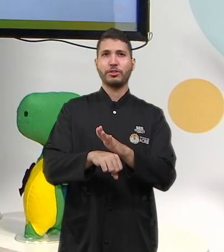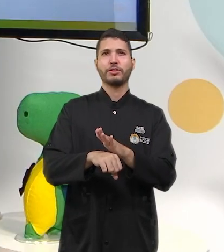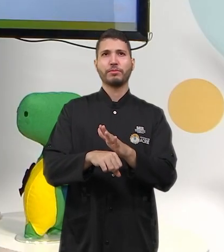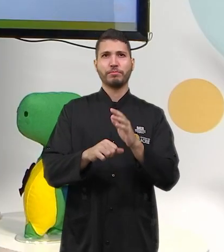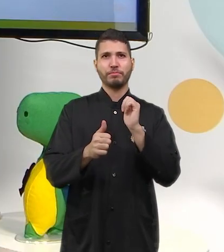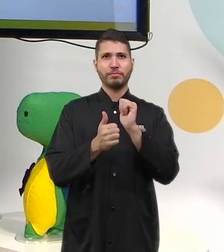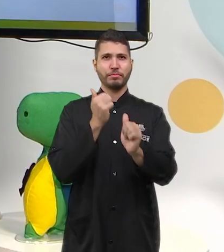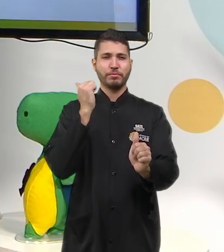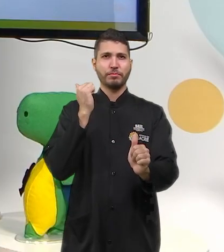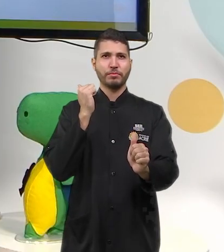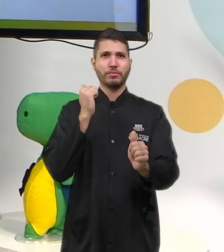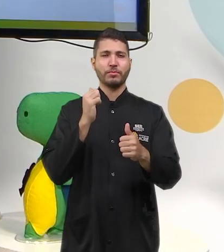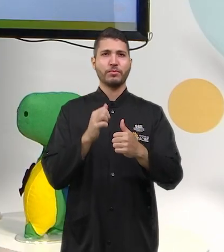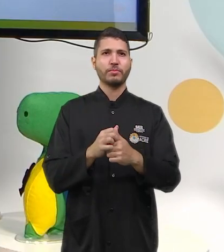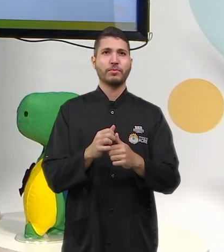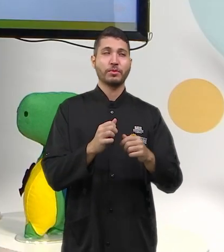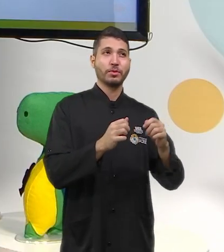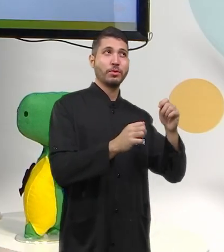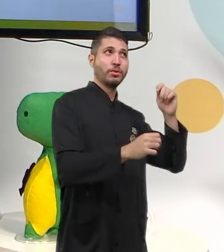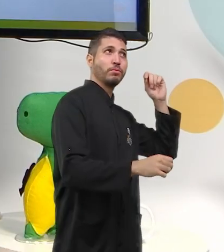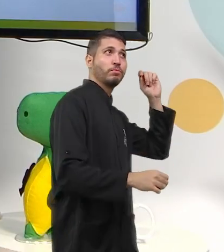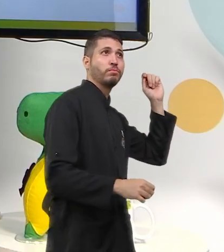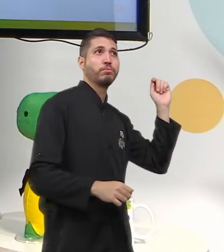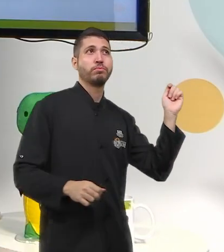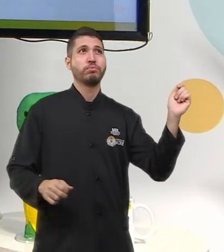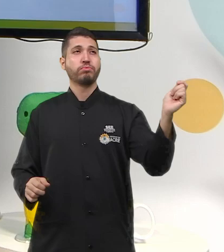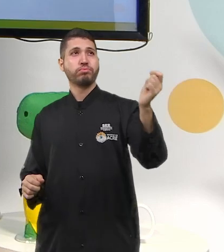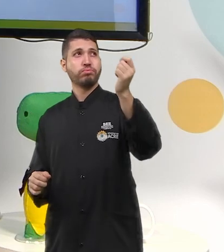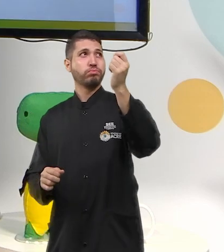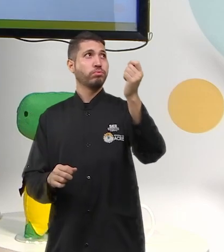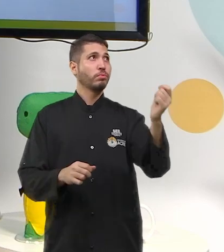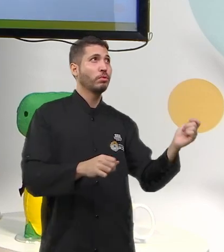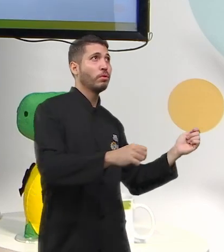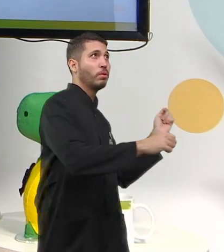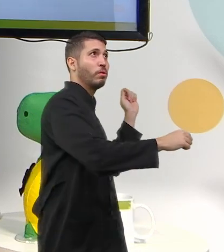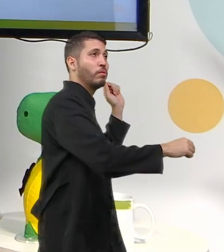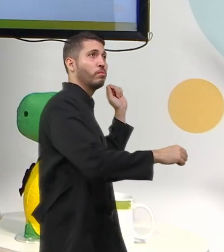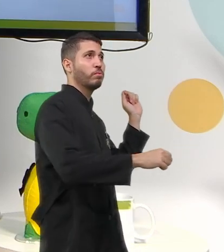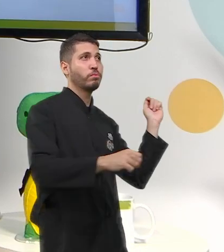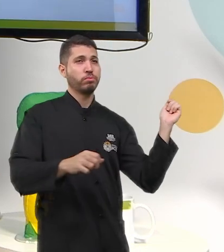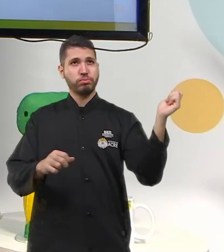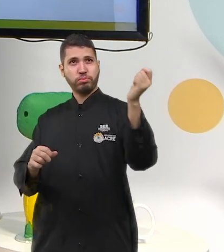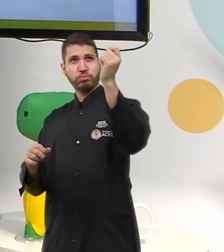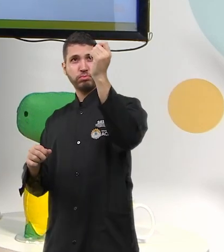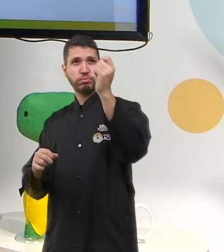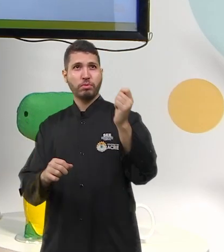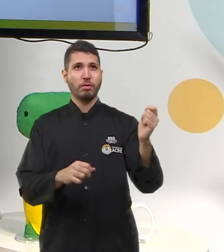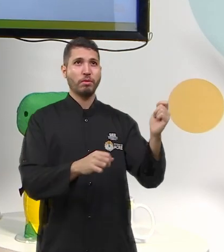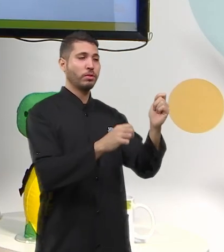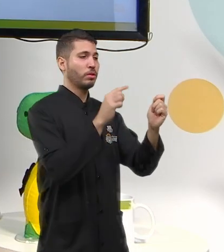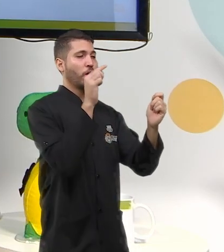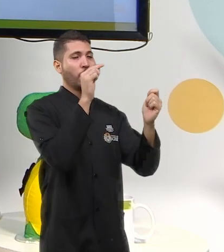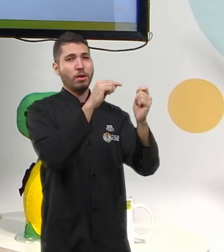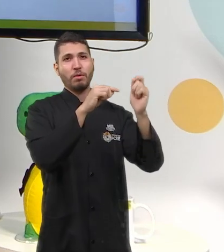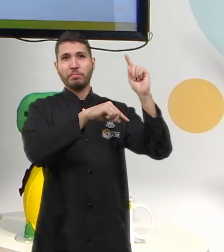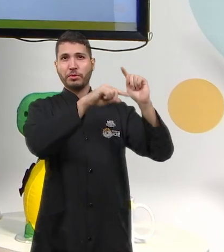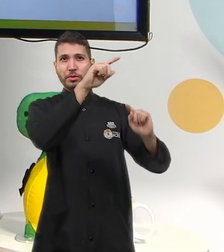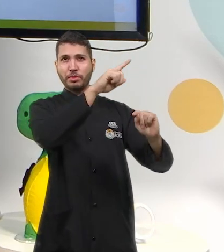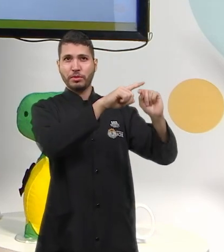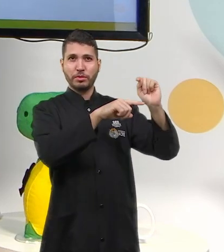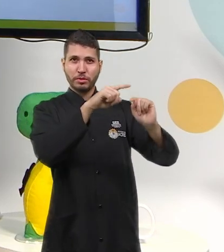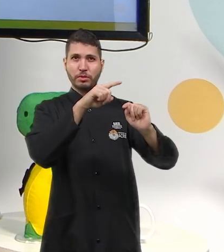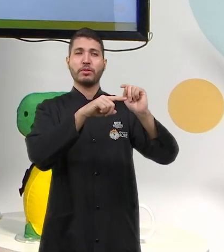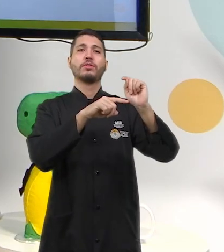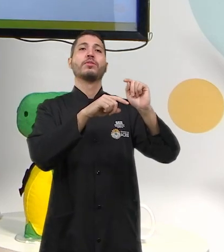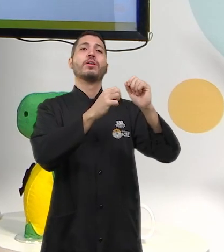do martelo, vai ter tem a questão da força que vai ser aplicada, mas tem toda a dinâmica do movimento que também vai